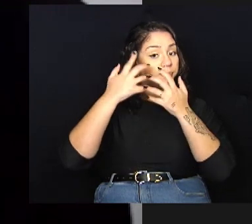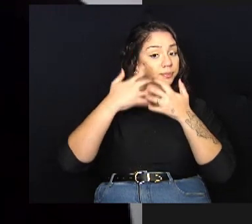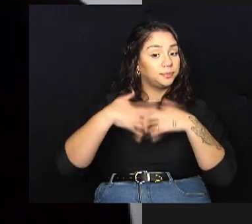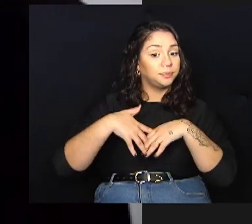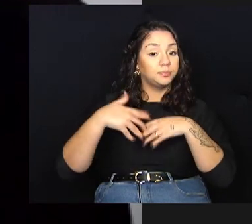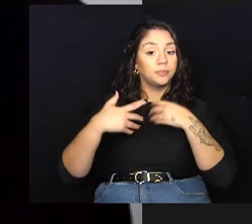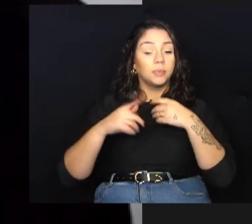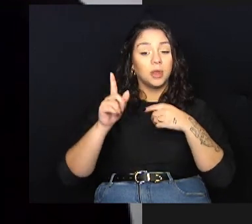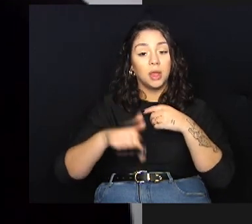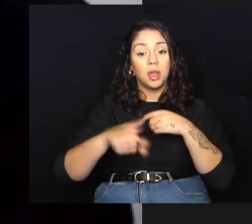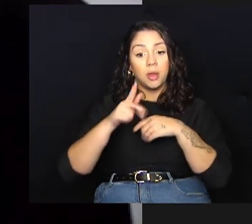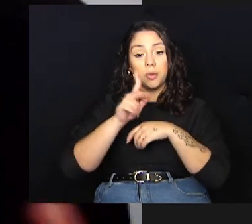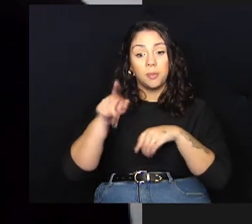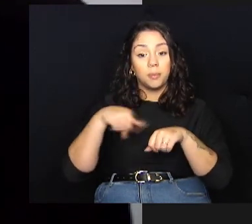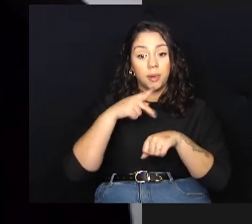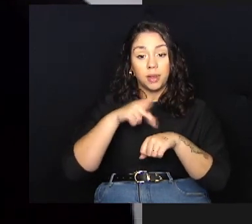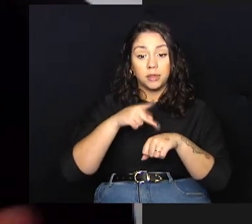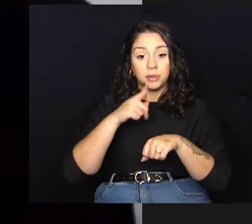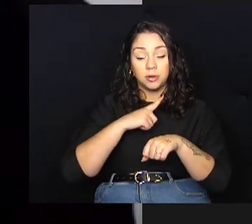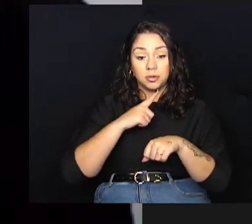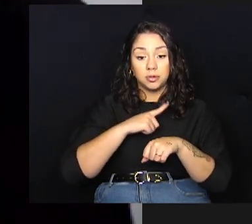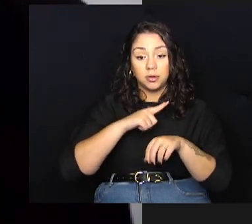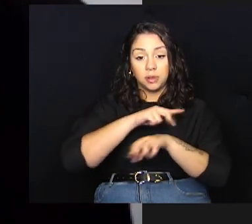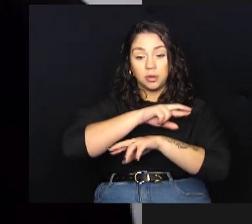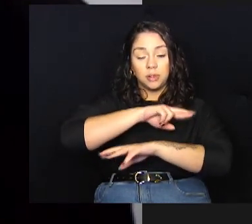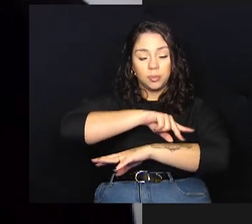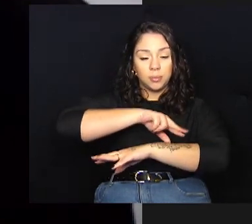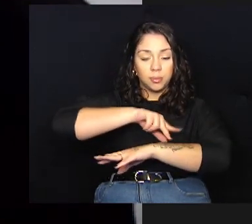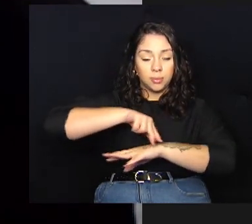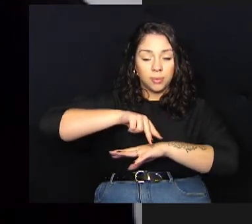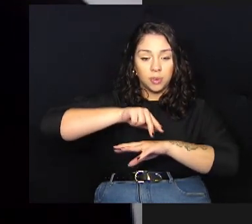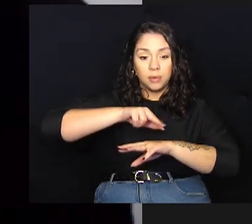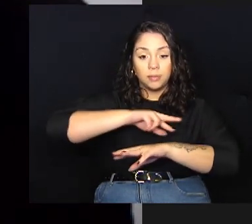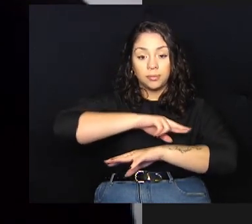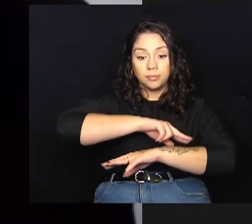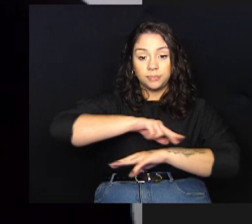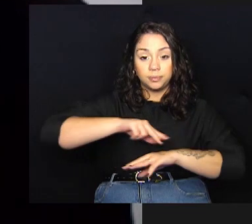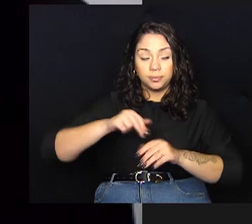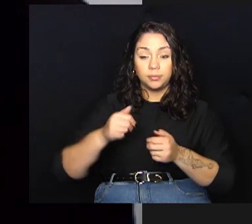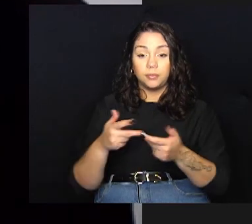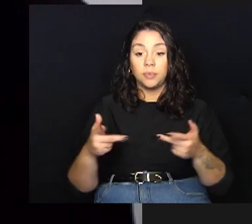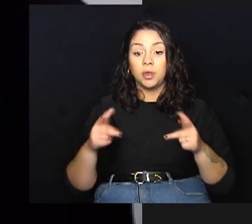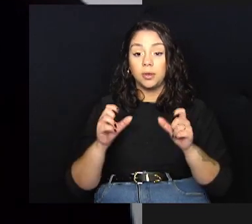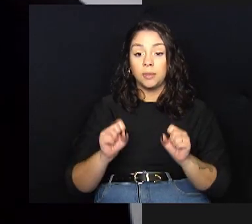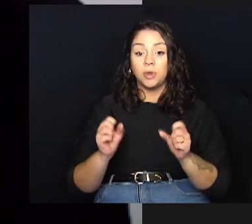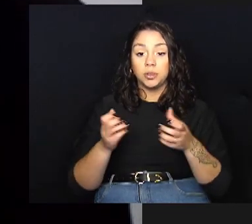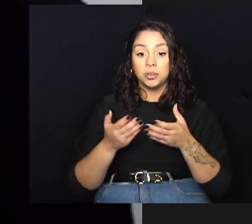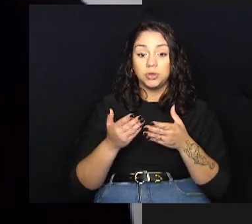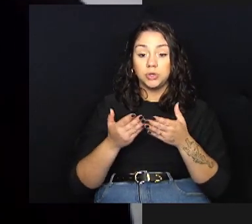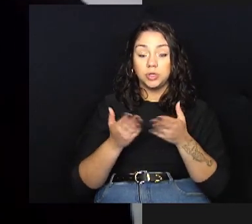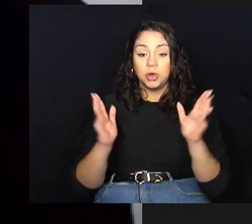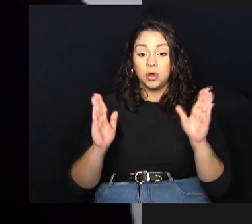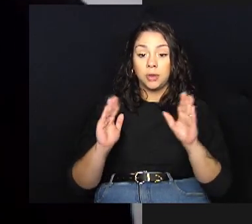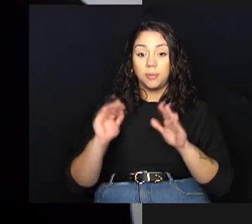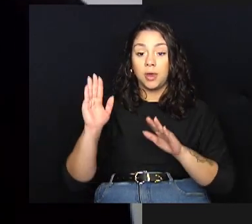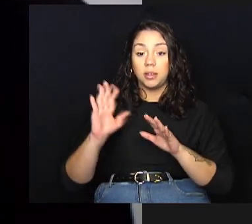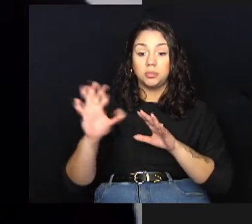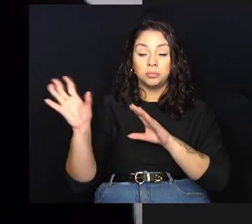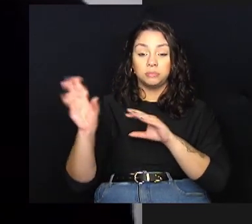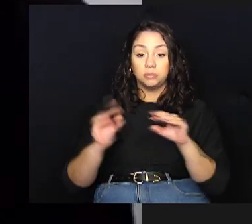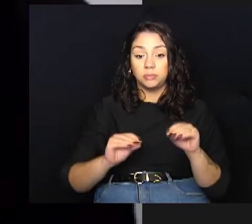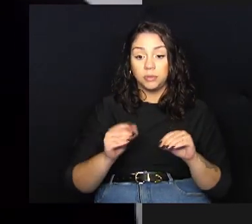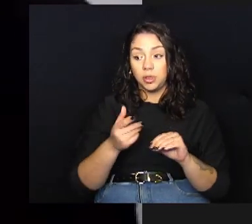a gente é um país muito multi étnico que a gente possa ter uma abertura maior por exemplo para receber Imigrantes